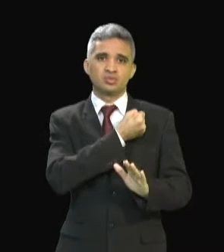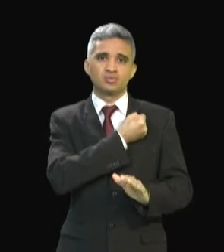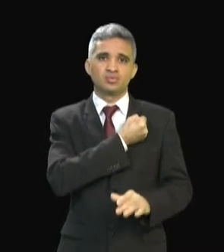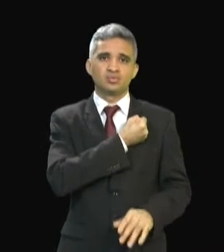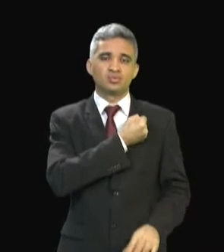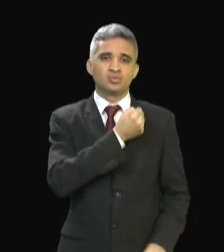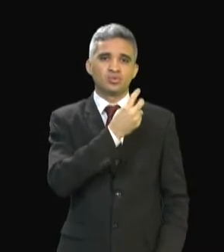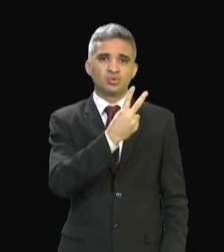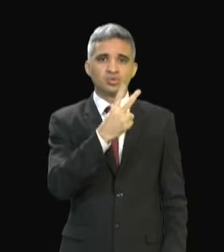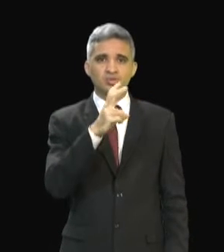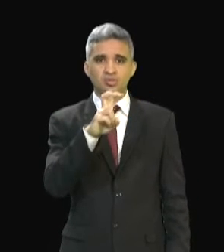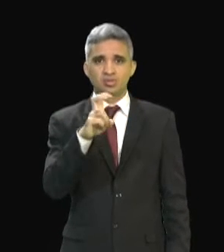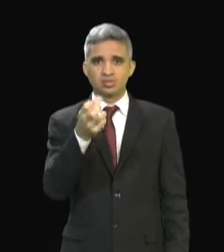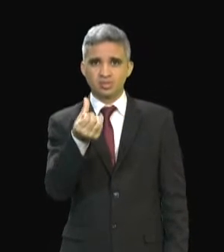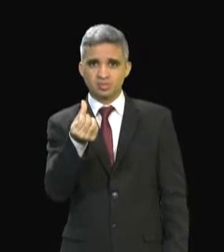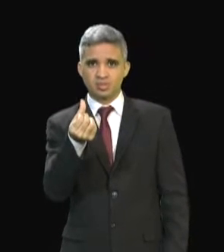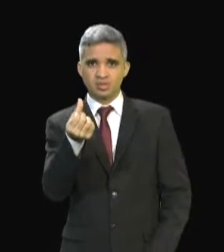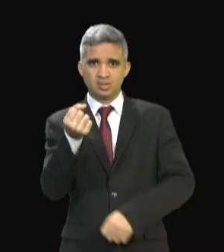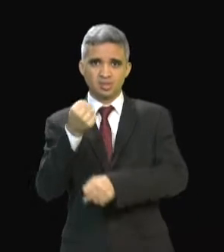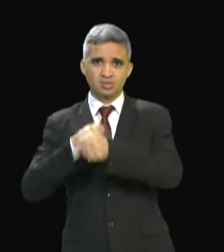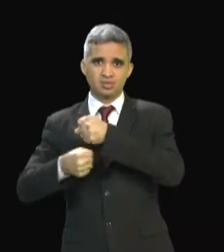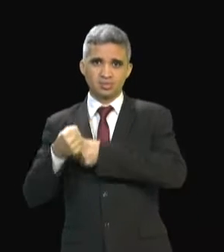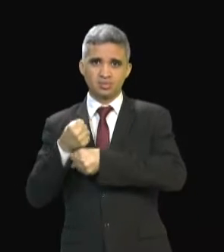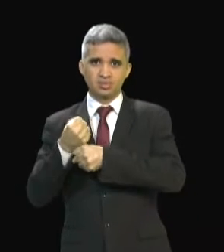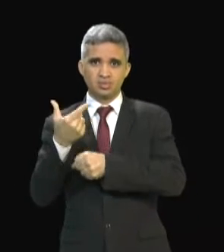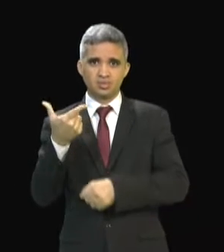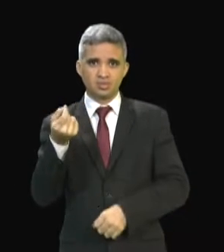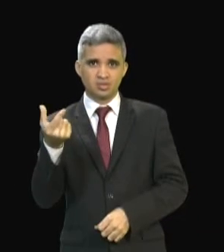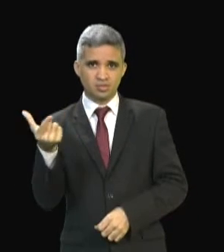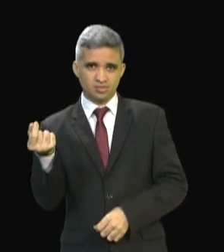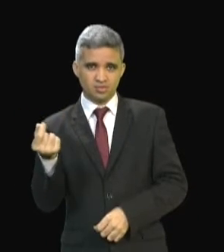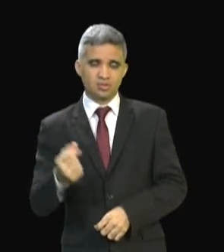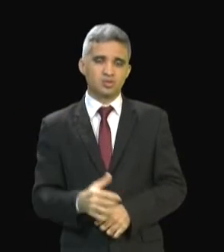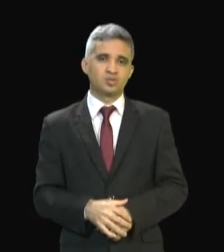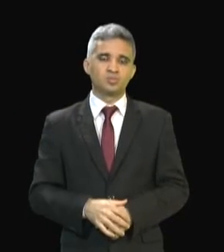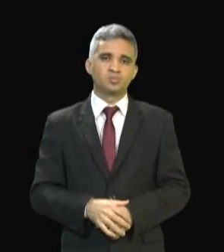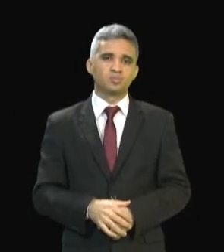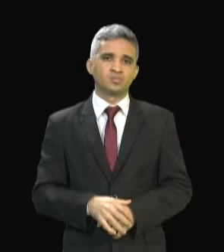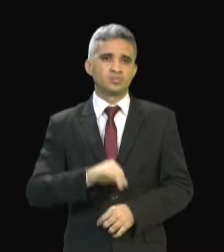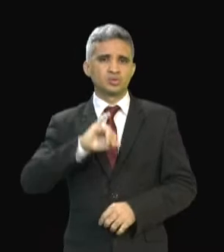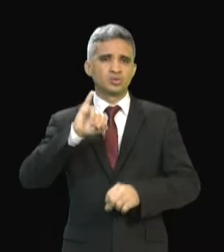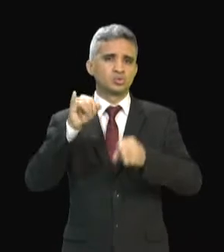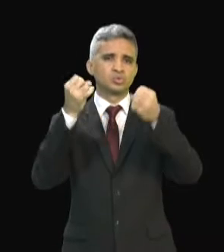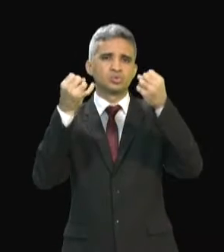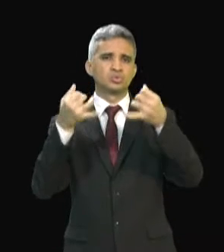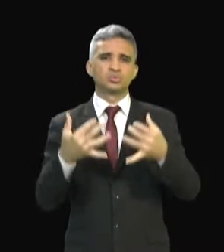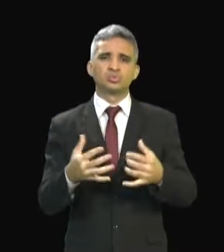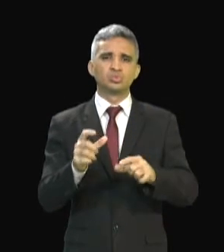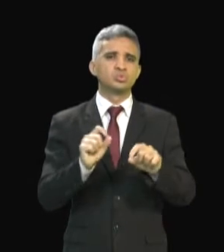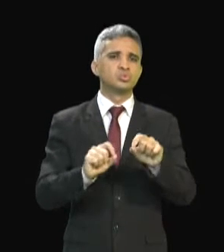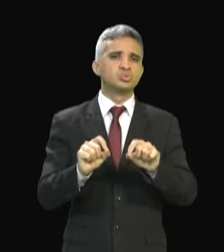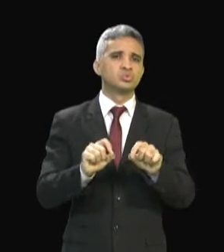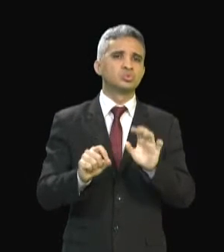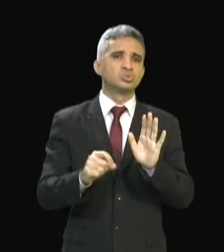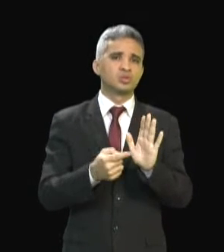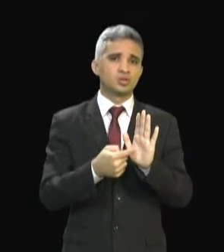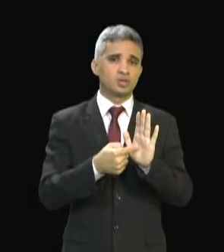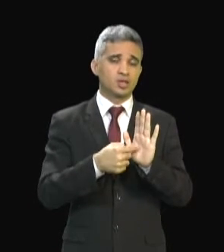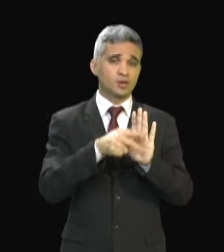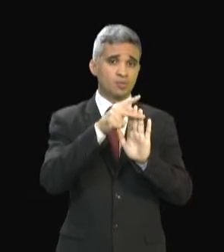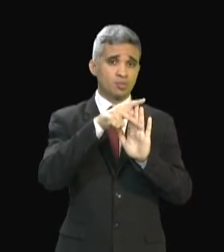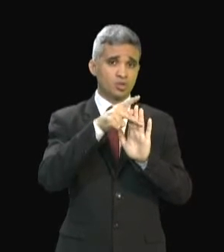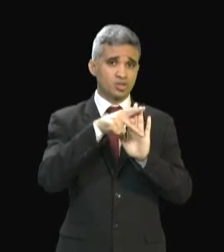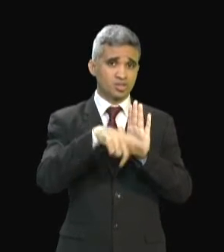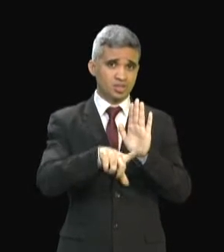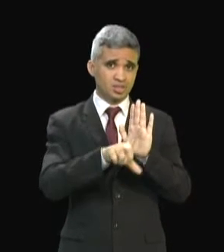de 2020. A justificativa é que esse projeto de lei ele normatiza e